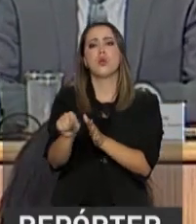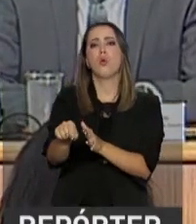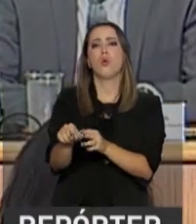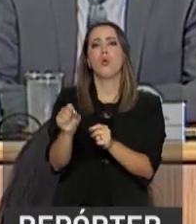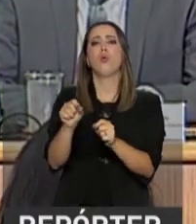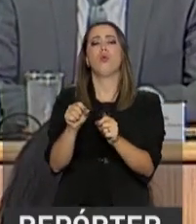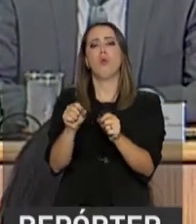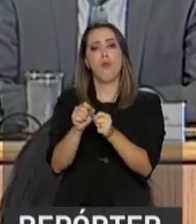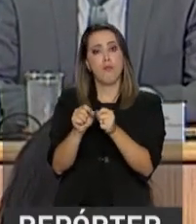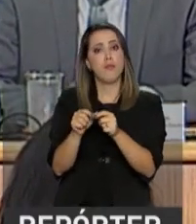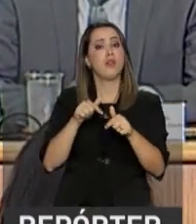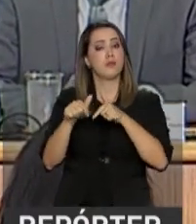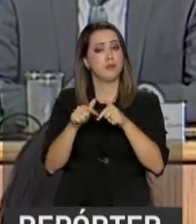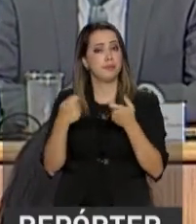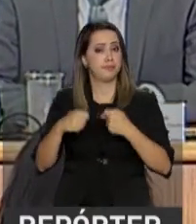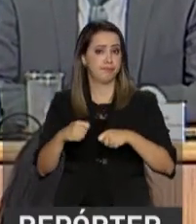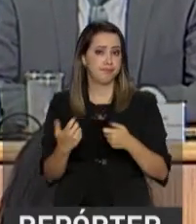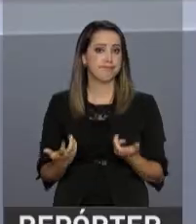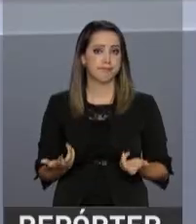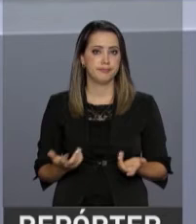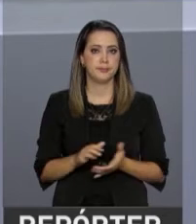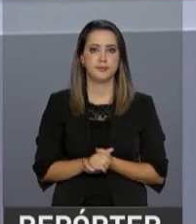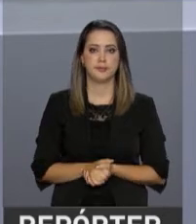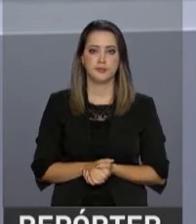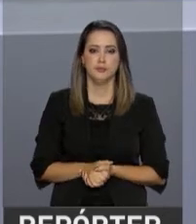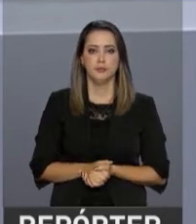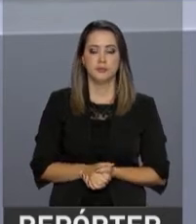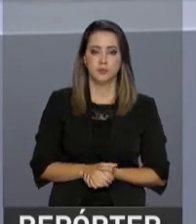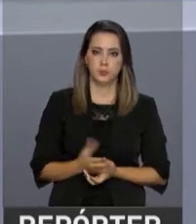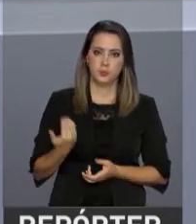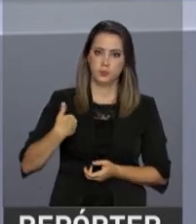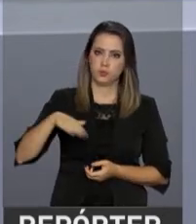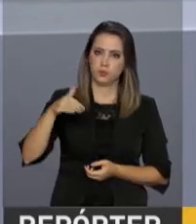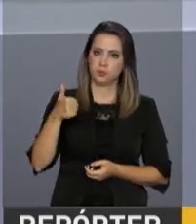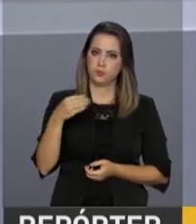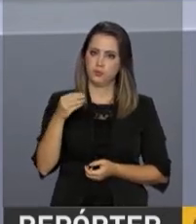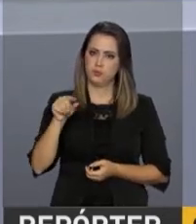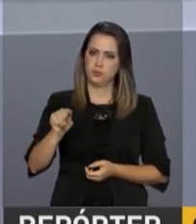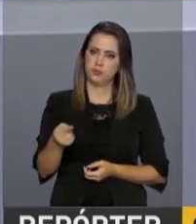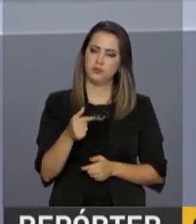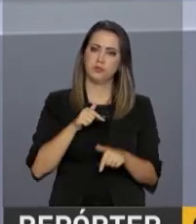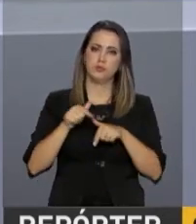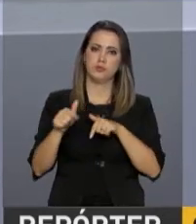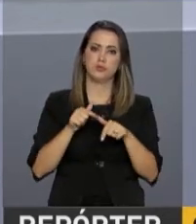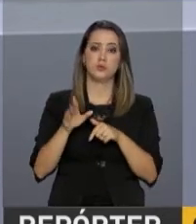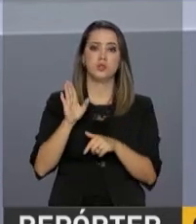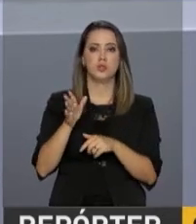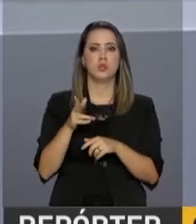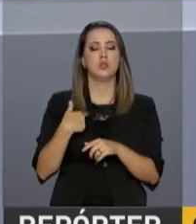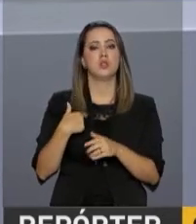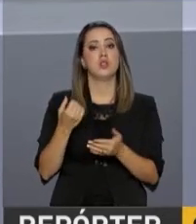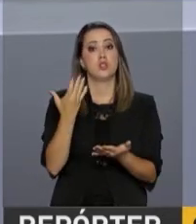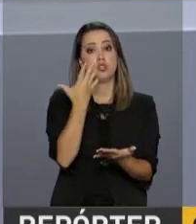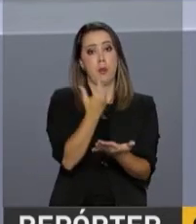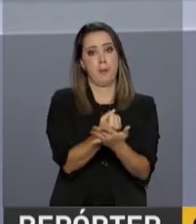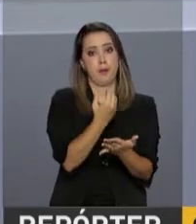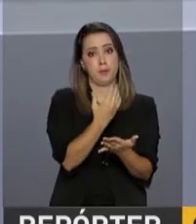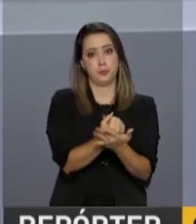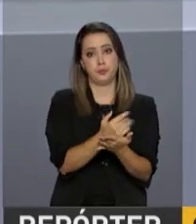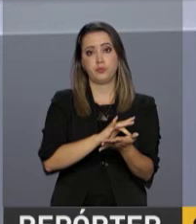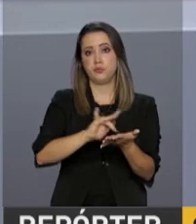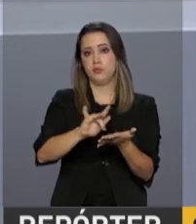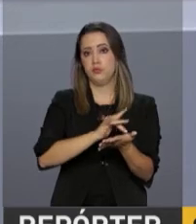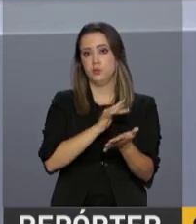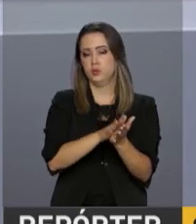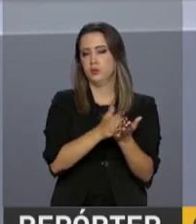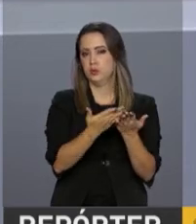quer que está se fazendo com os recursos mais de 100 mil trabalhadores já instalaram a carteira de trabalho digital no